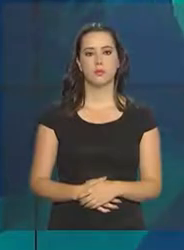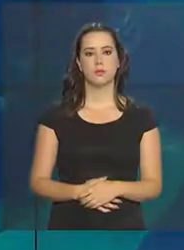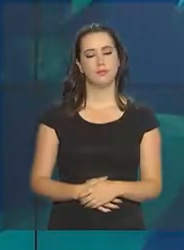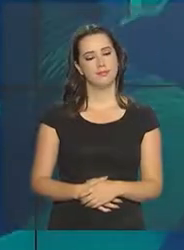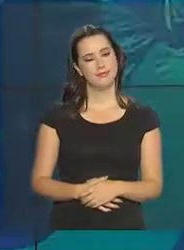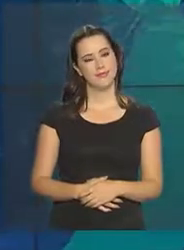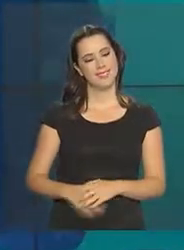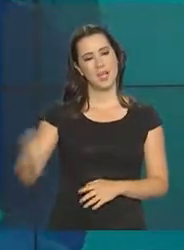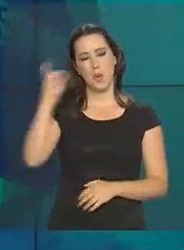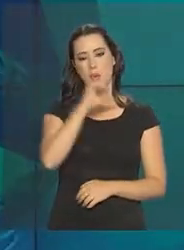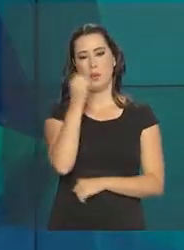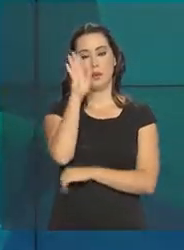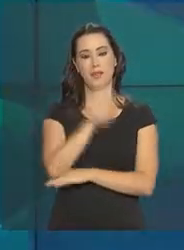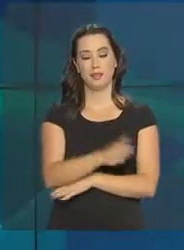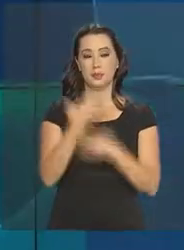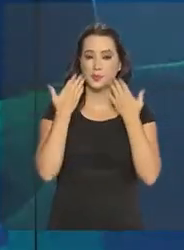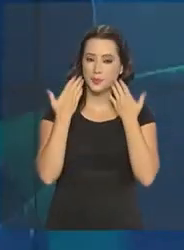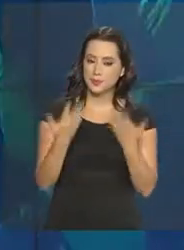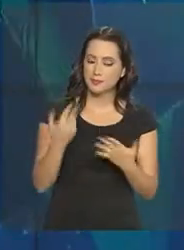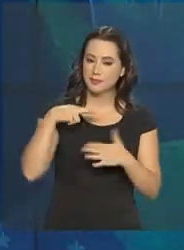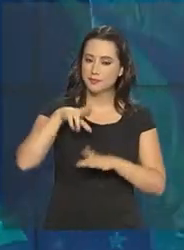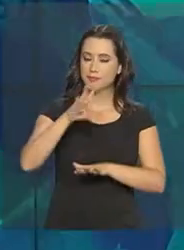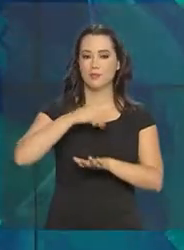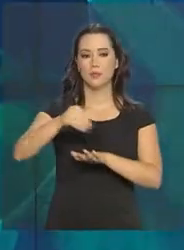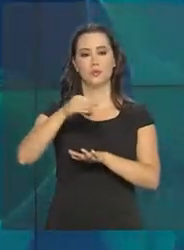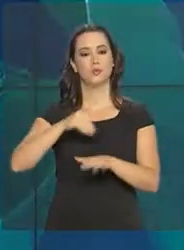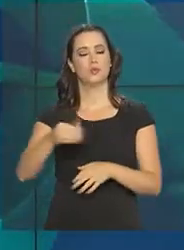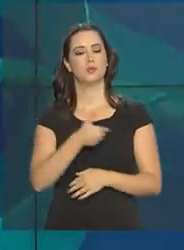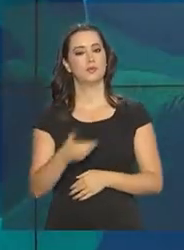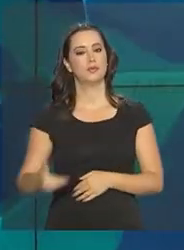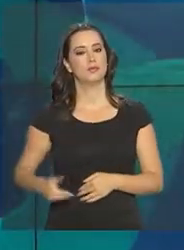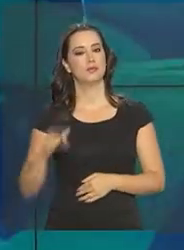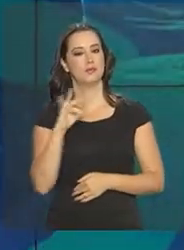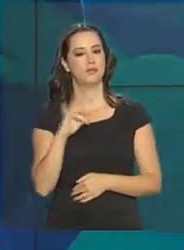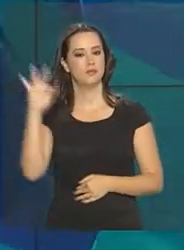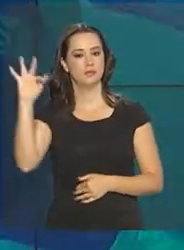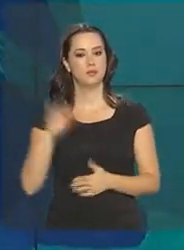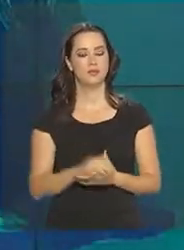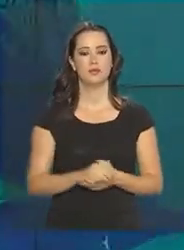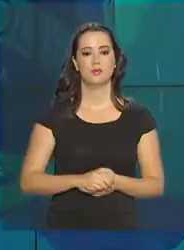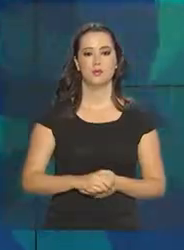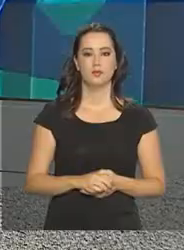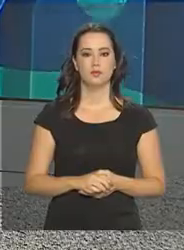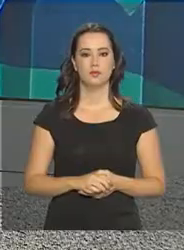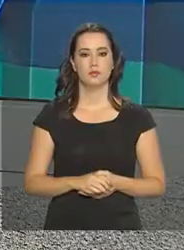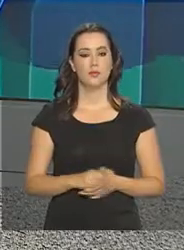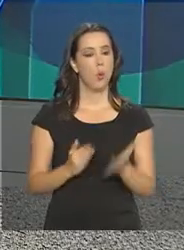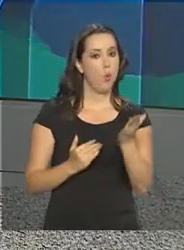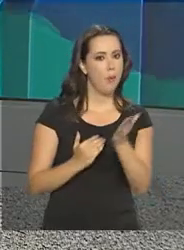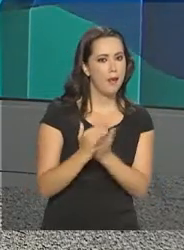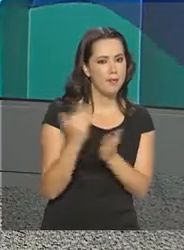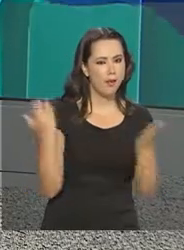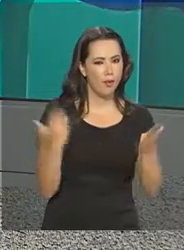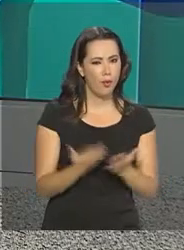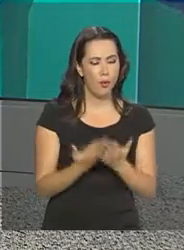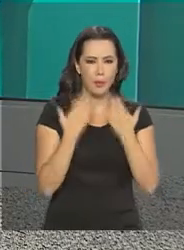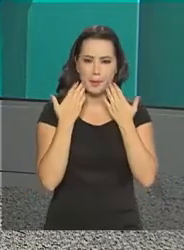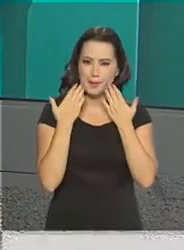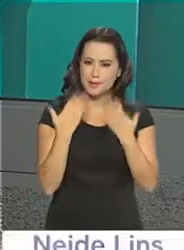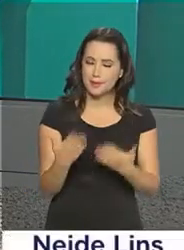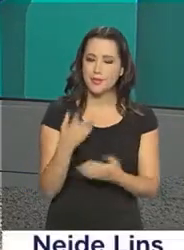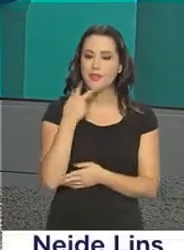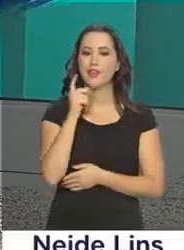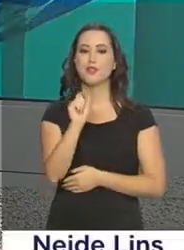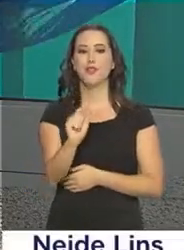olá boa tarde no ar repórter e br com as notícias do governo federal a gente começa esta edição